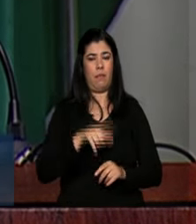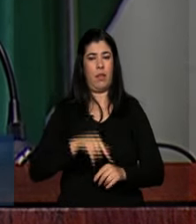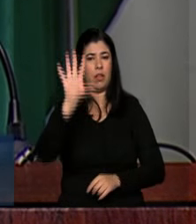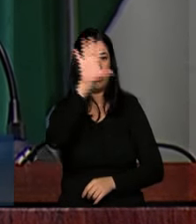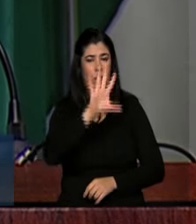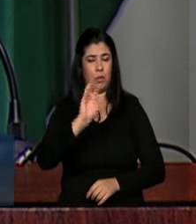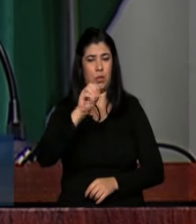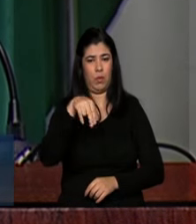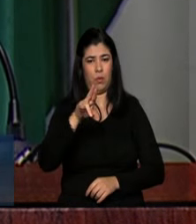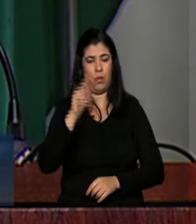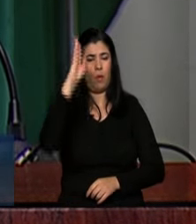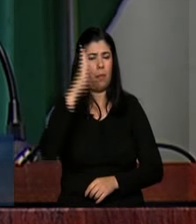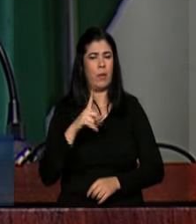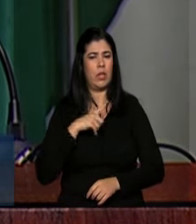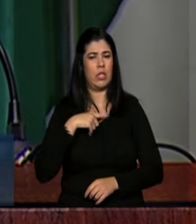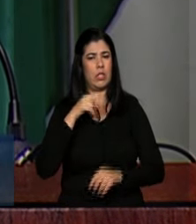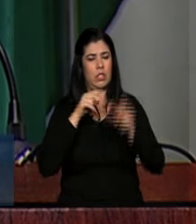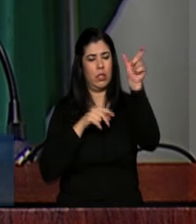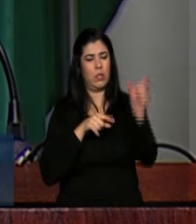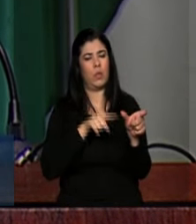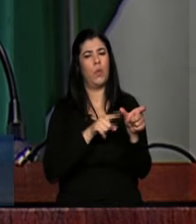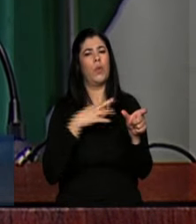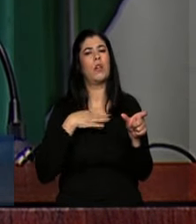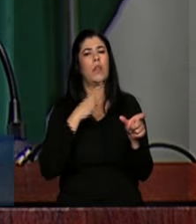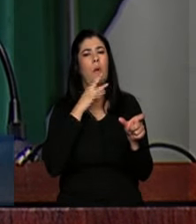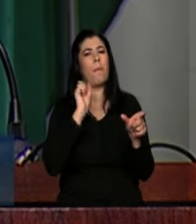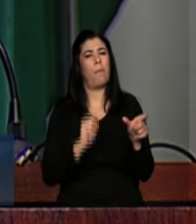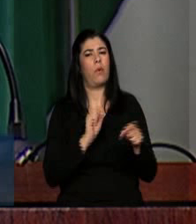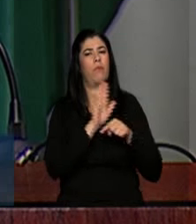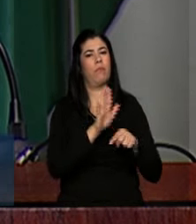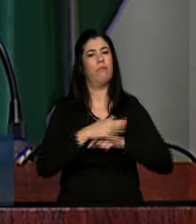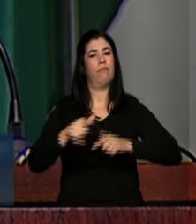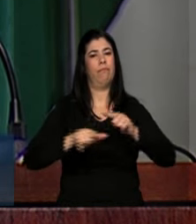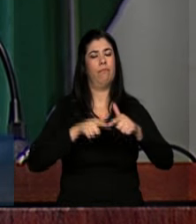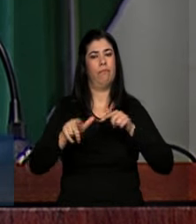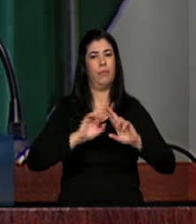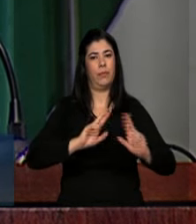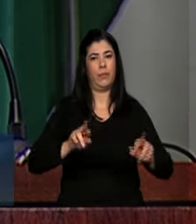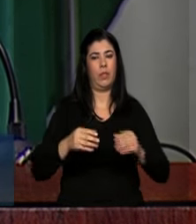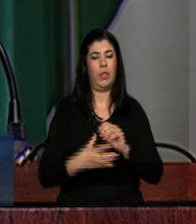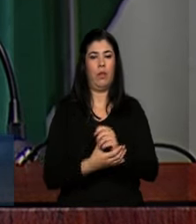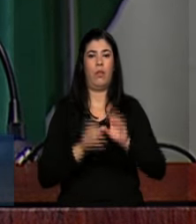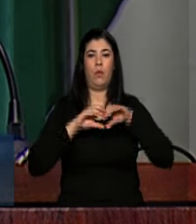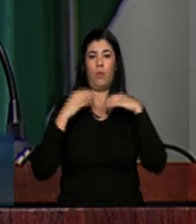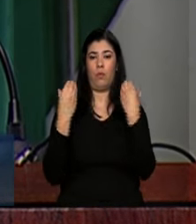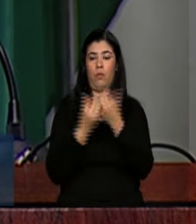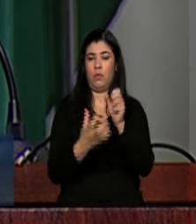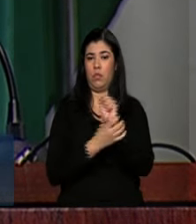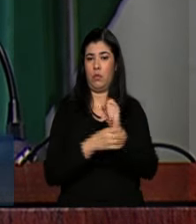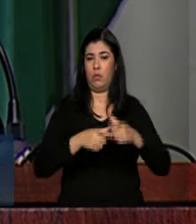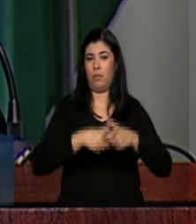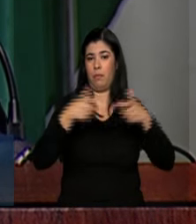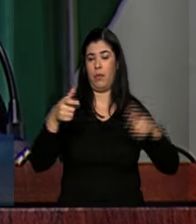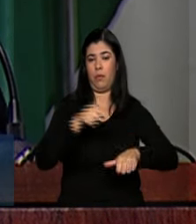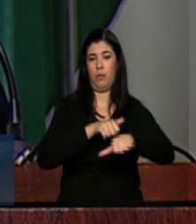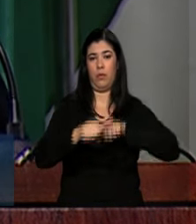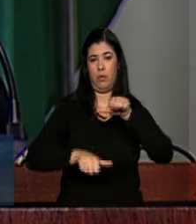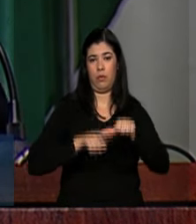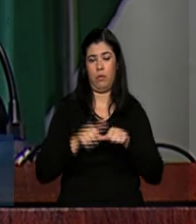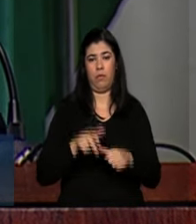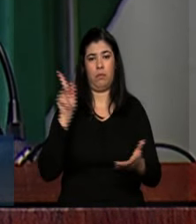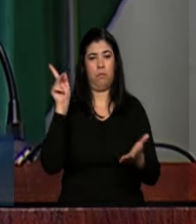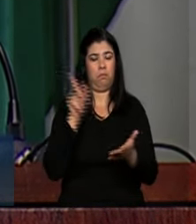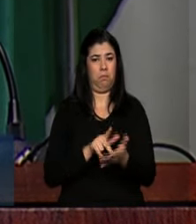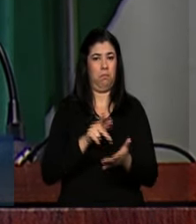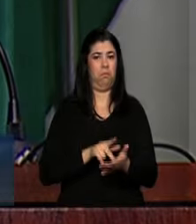é reconhecidamente um ator que pode contribuir para os trabalhos de um Conselho de Segurança expandido e renovado, com